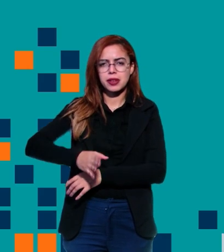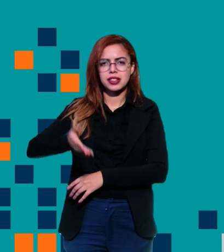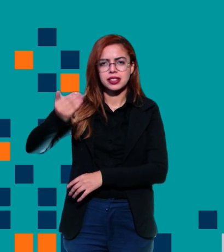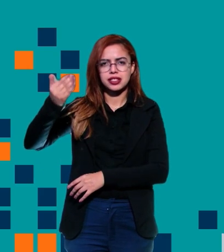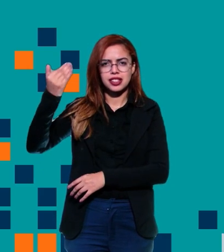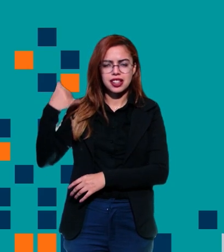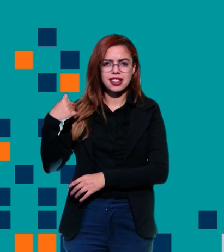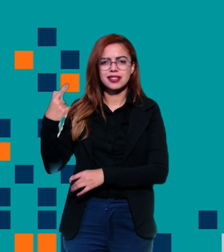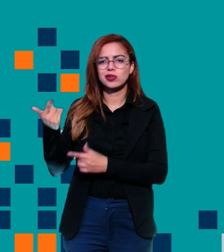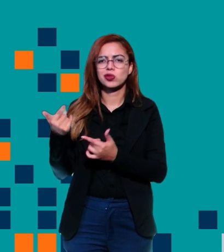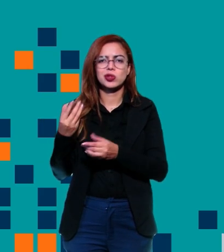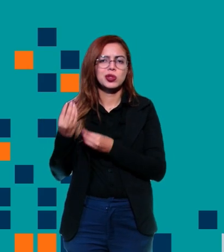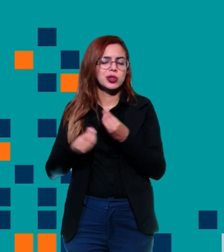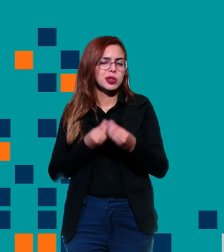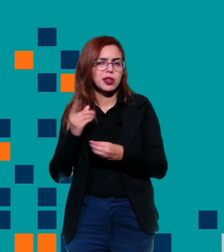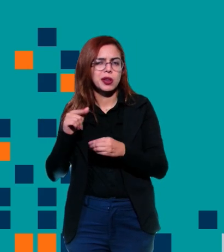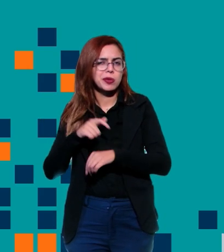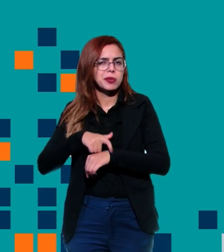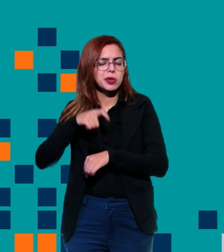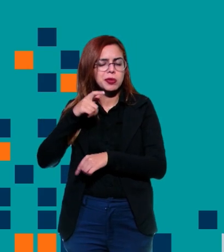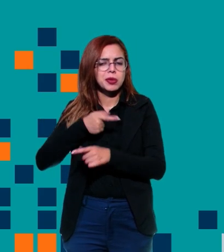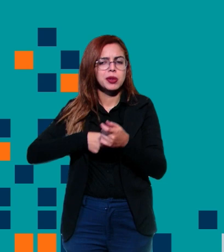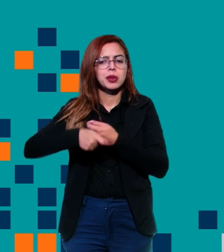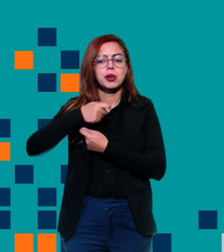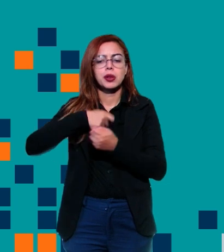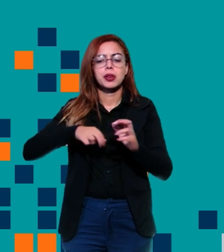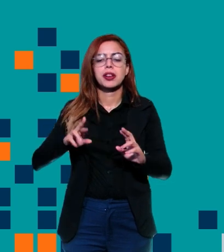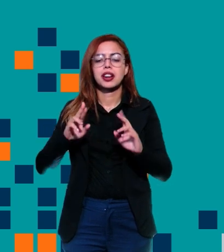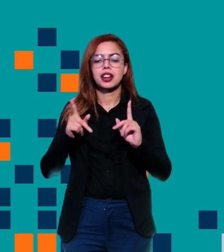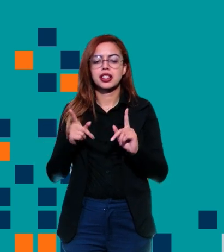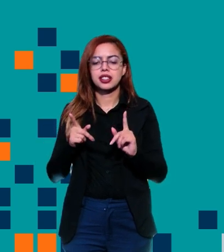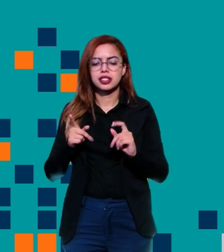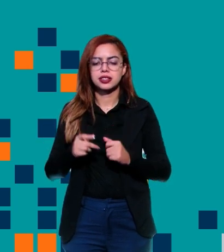não... Um momento econômico muito diferente do seu avô, né?